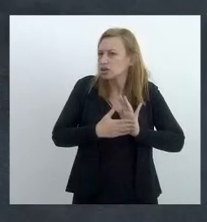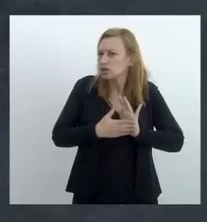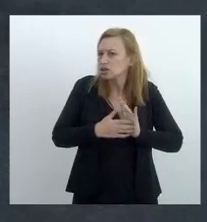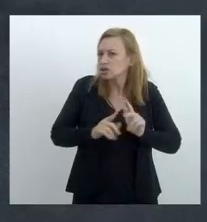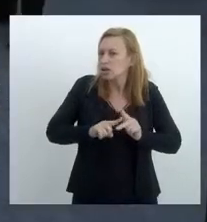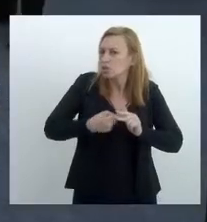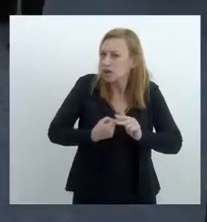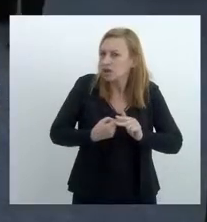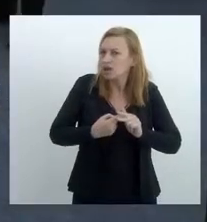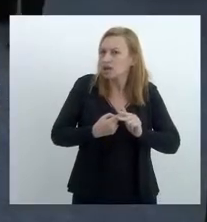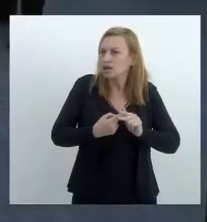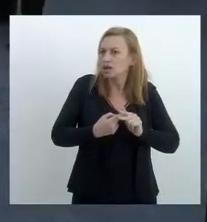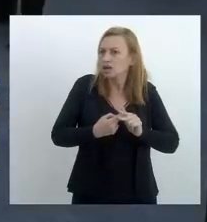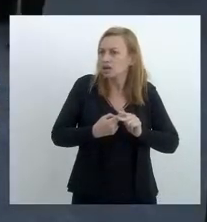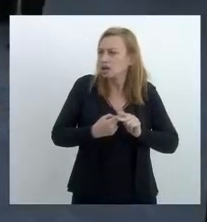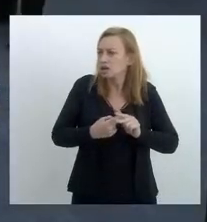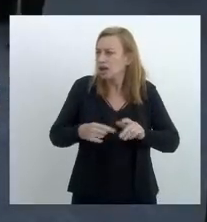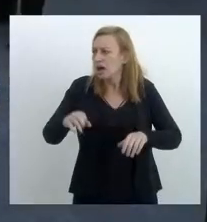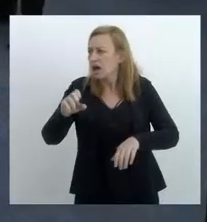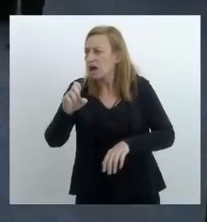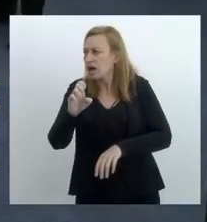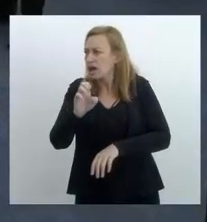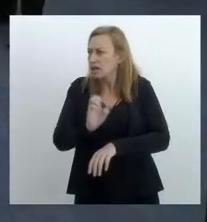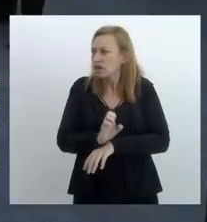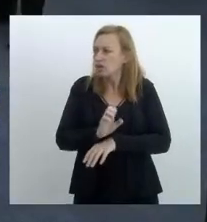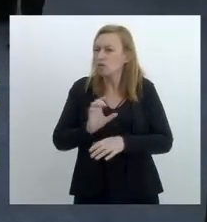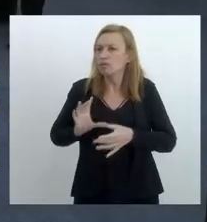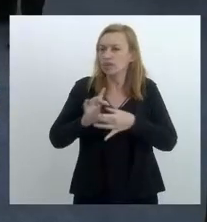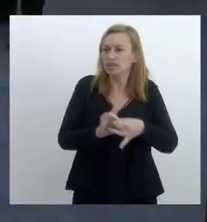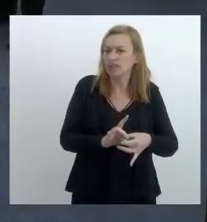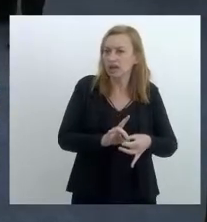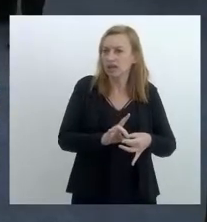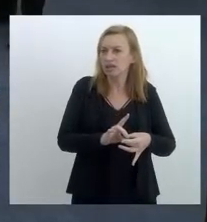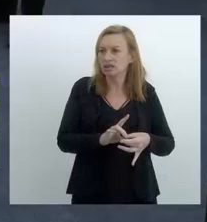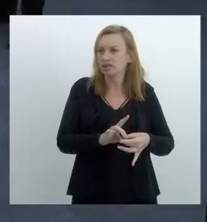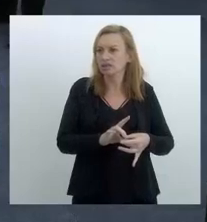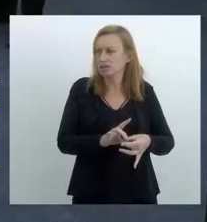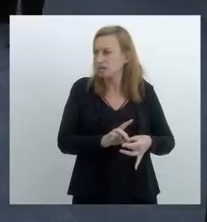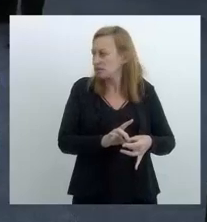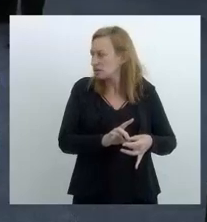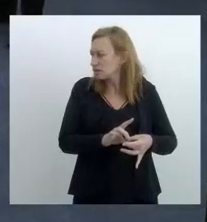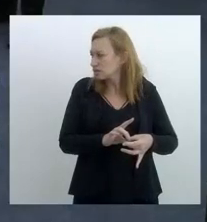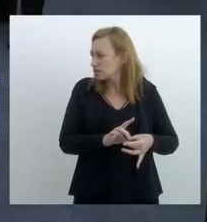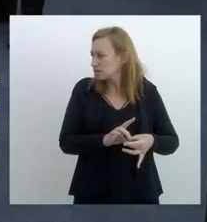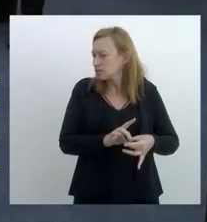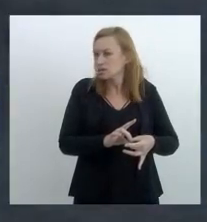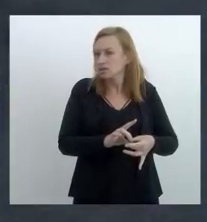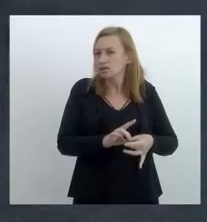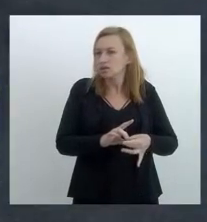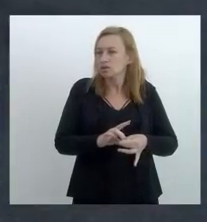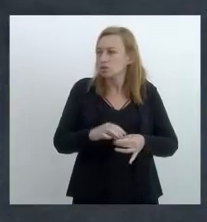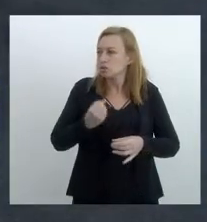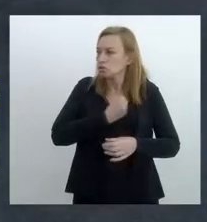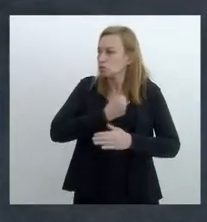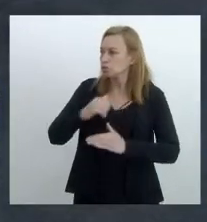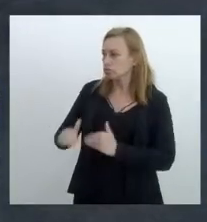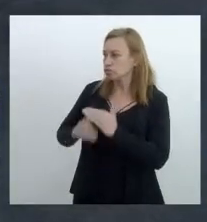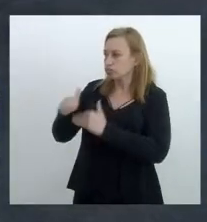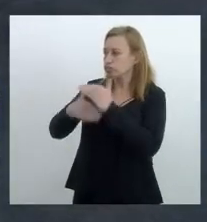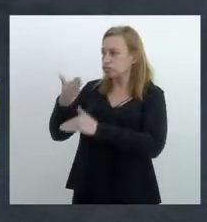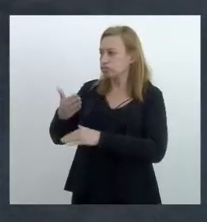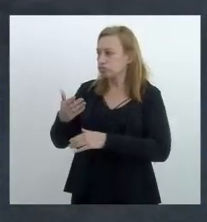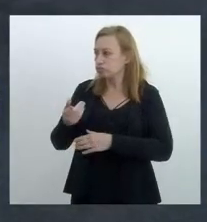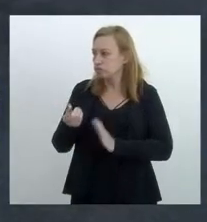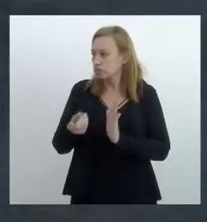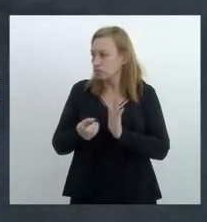a criação da Lei Complementar 46, o governador bota na sua justificativa que a contenção do crescimento do gasto primário